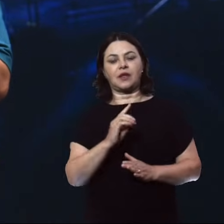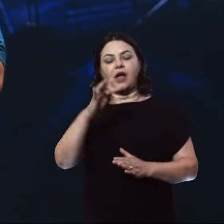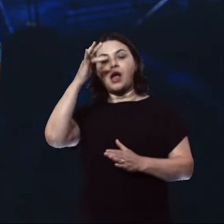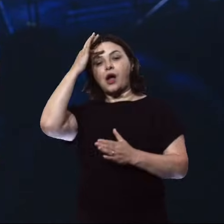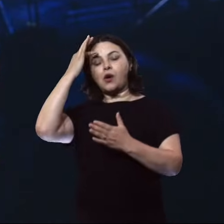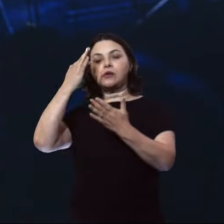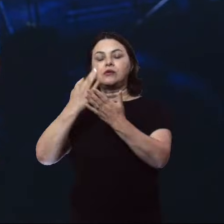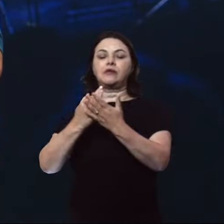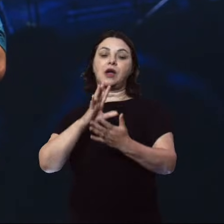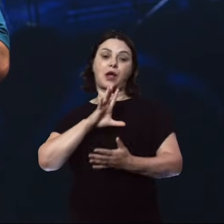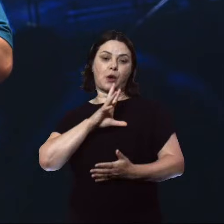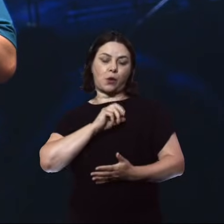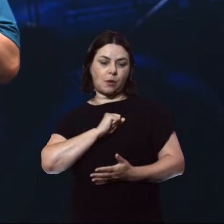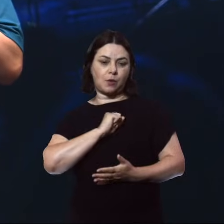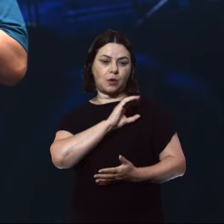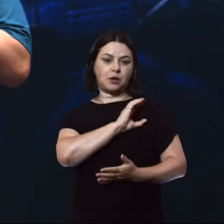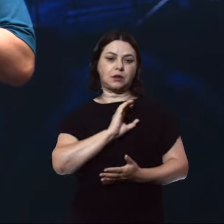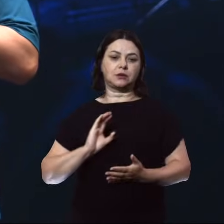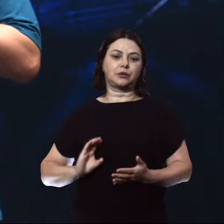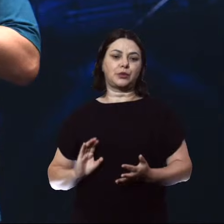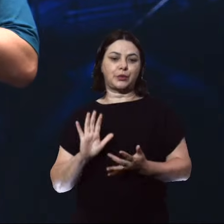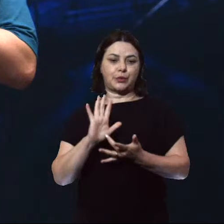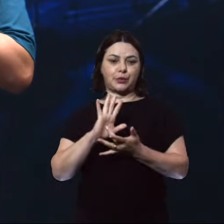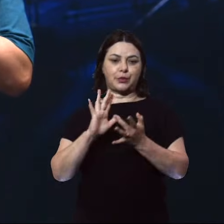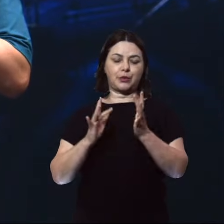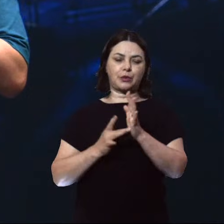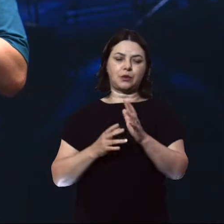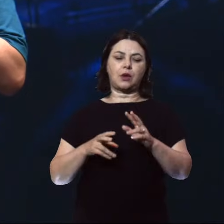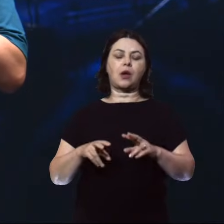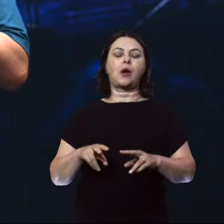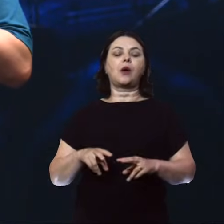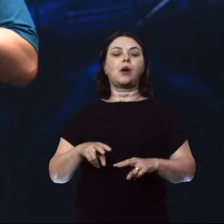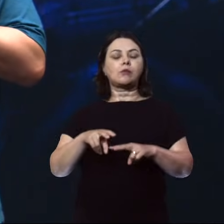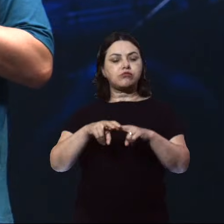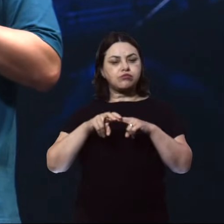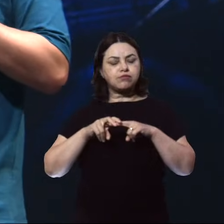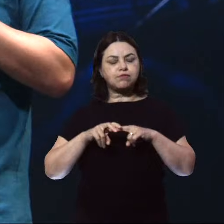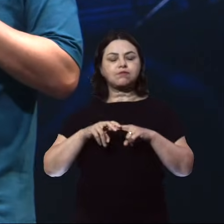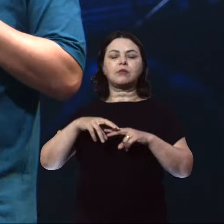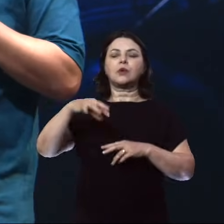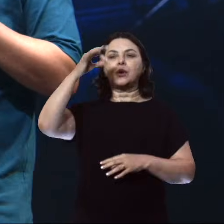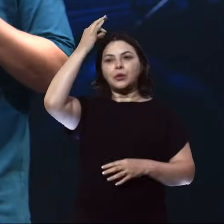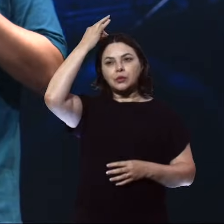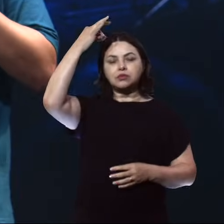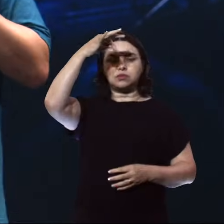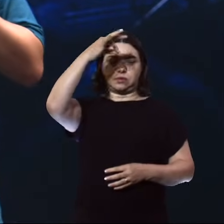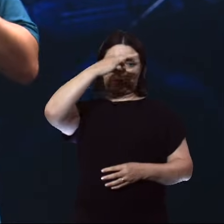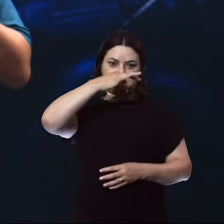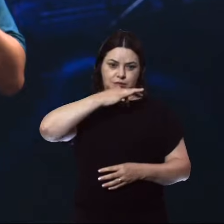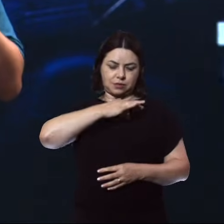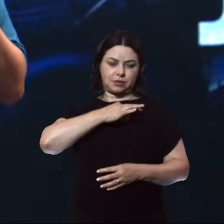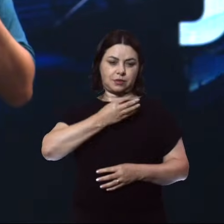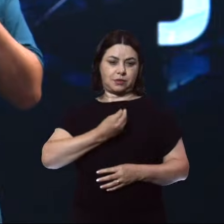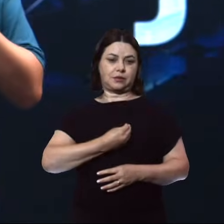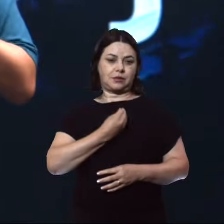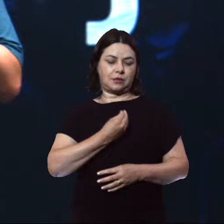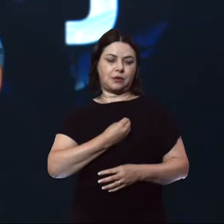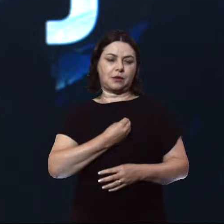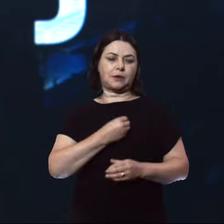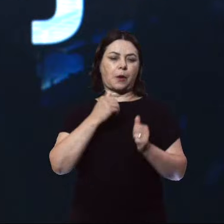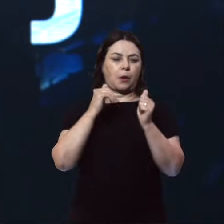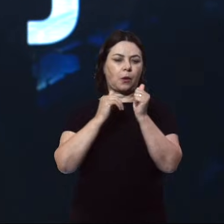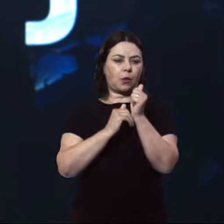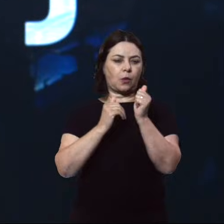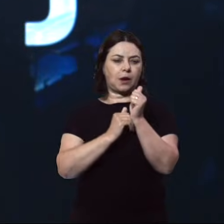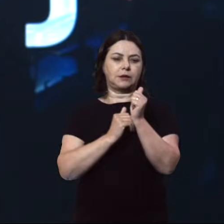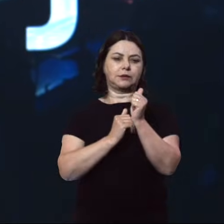e o amor que há em Cristo Jesus. Por meio do Espírito Santo que habita em nós, guarde o bom tesouro